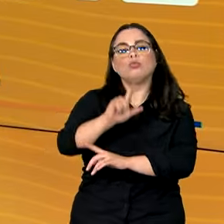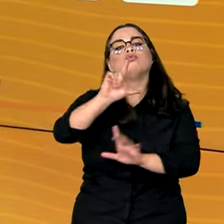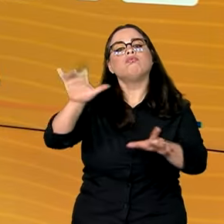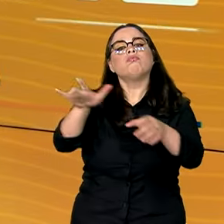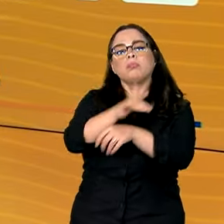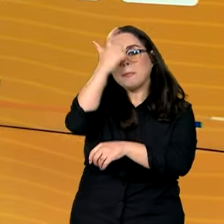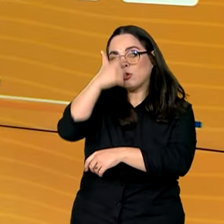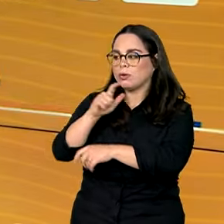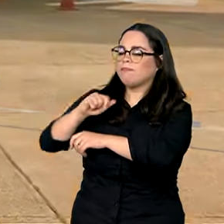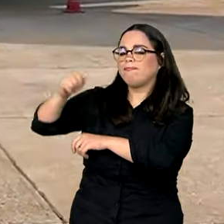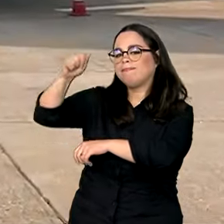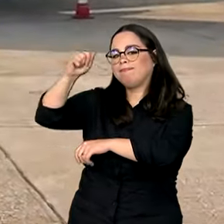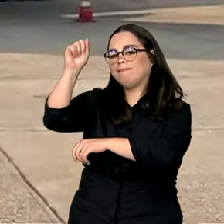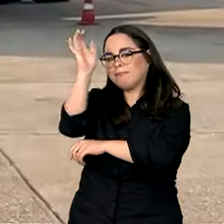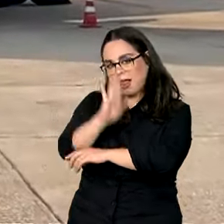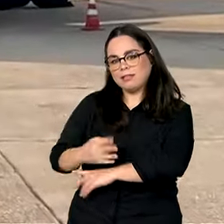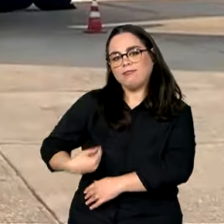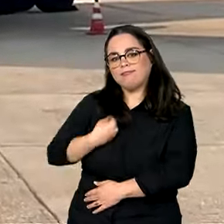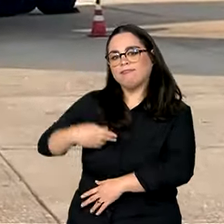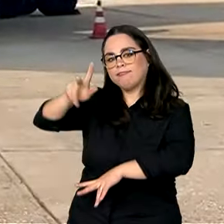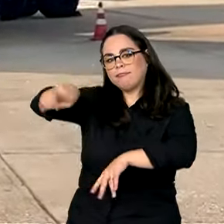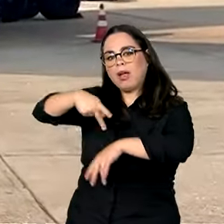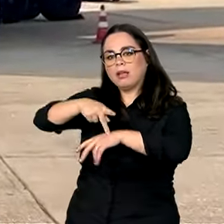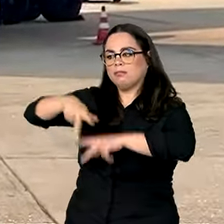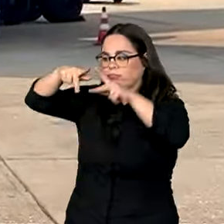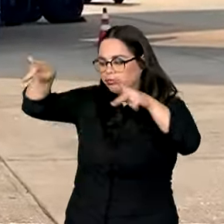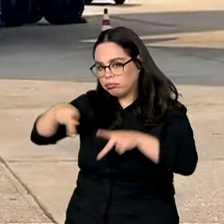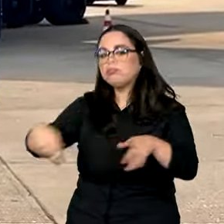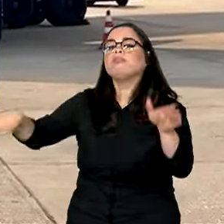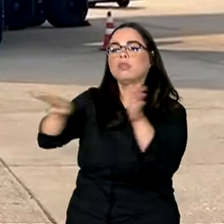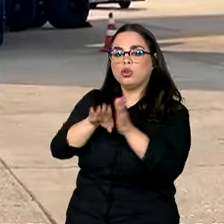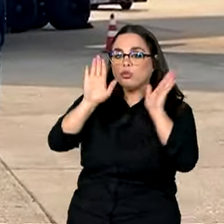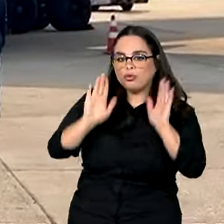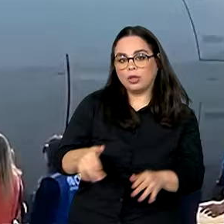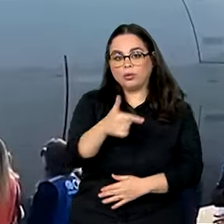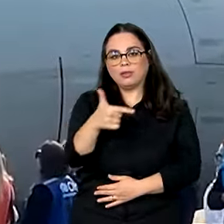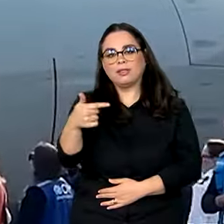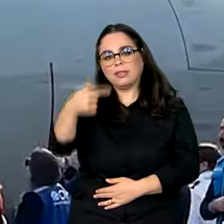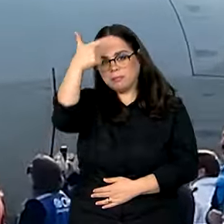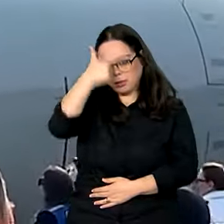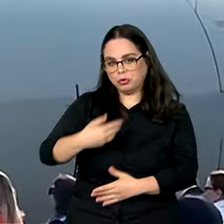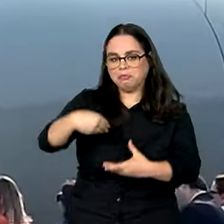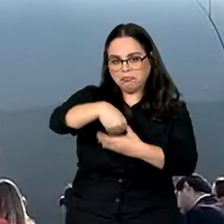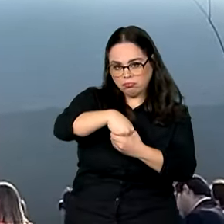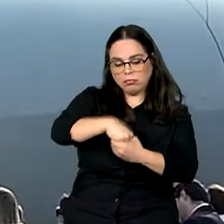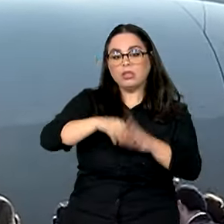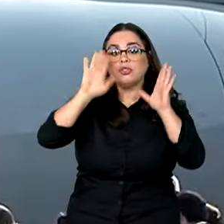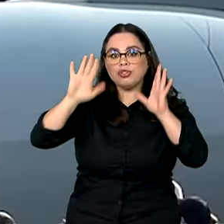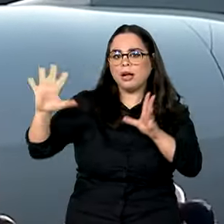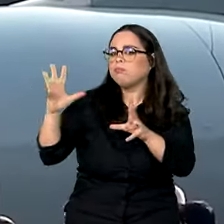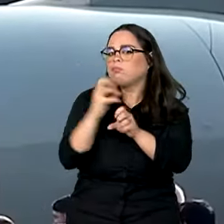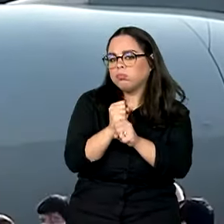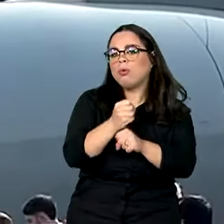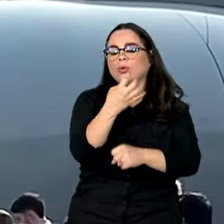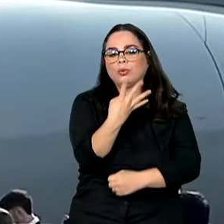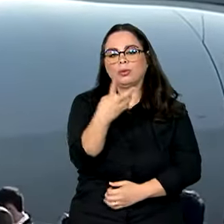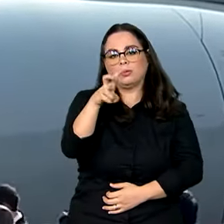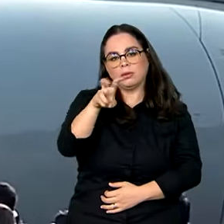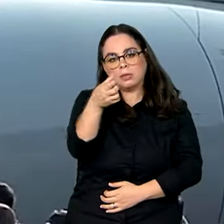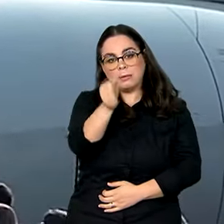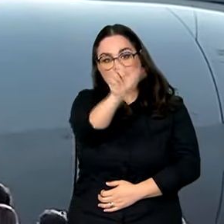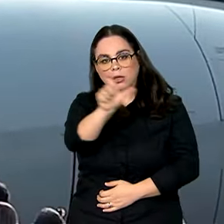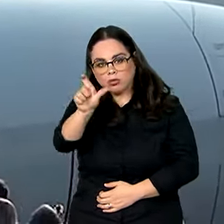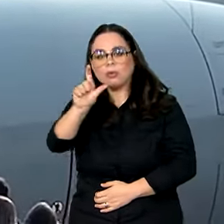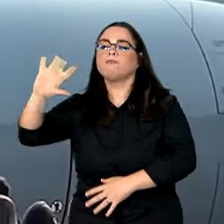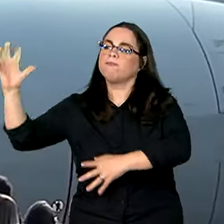brasileiros resgatados do Líbano chega ao Brasil com 227 passageiros. Até agora, 456 pessoas